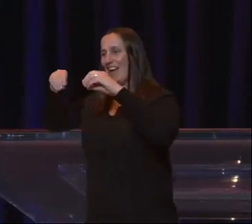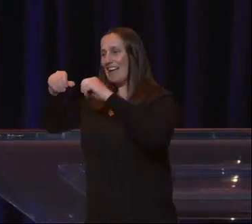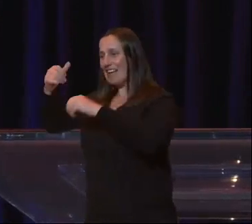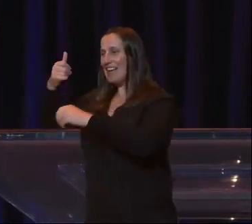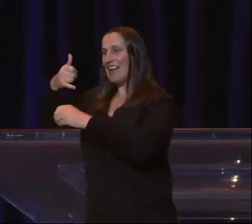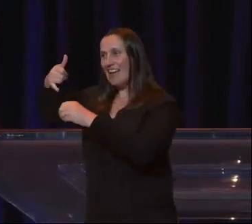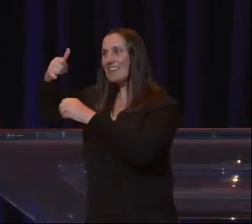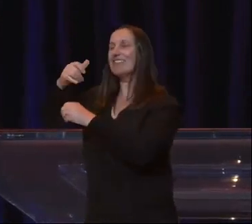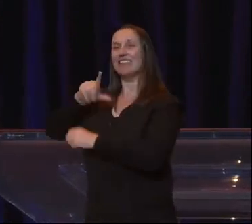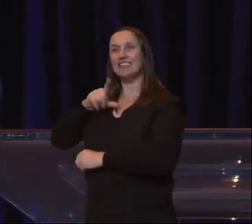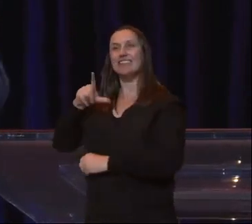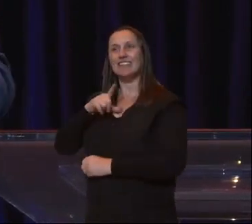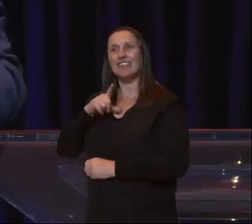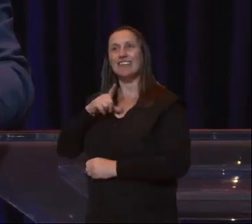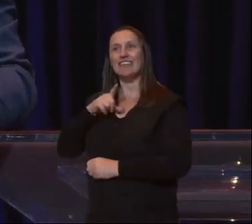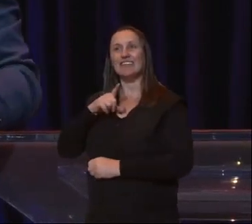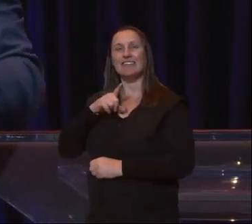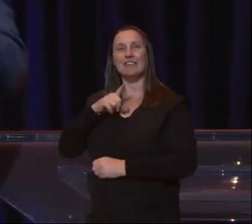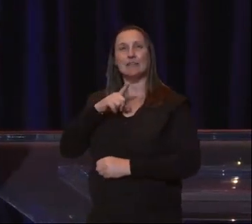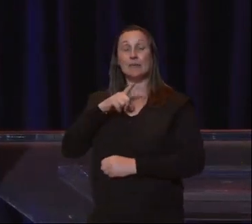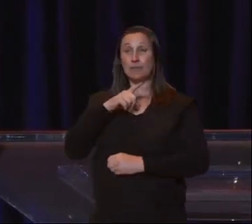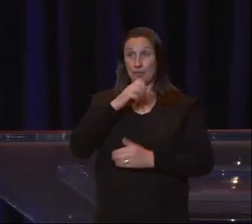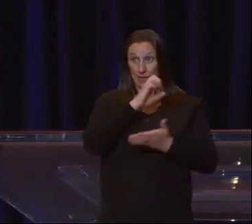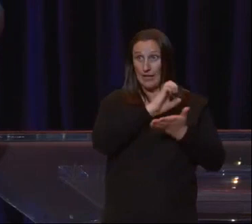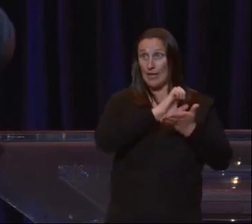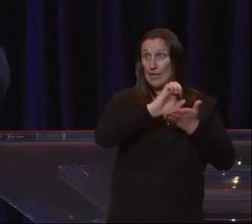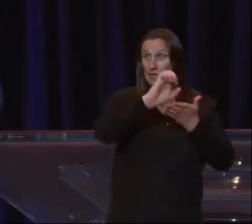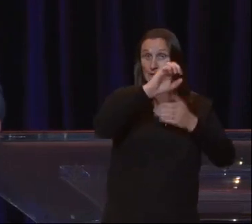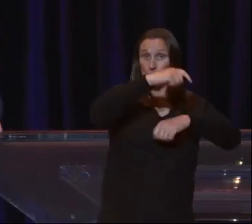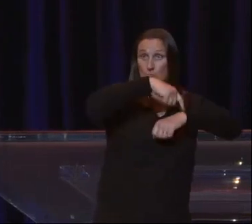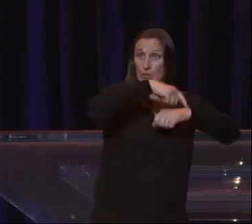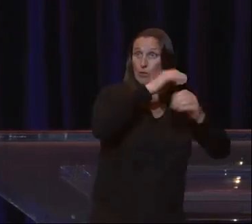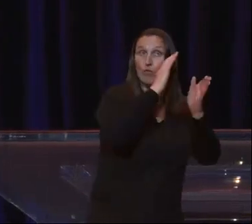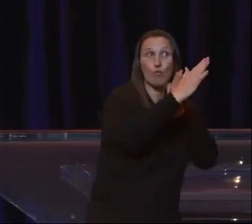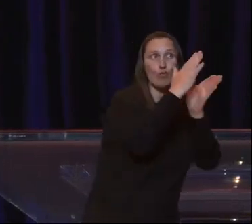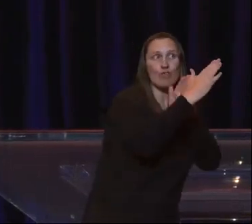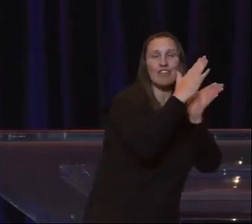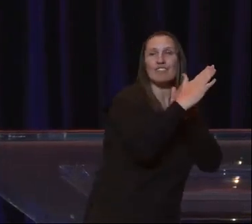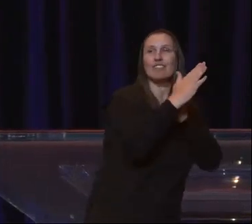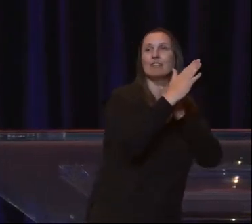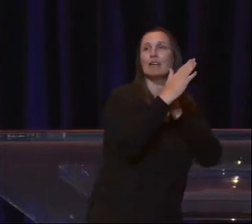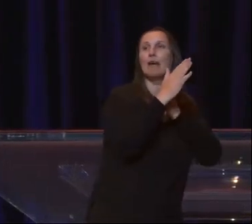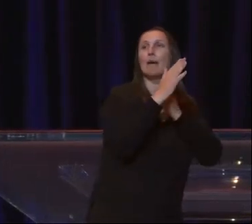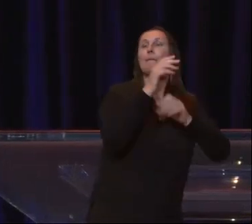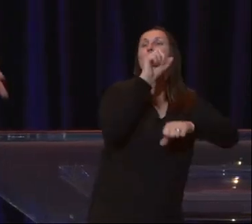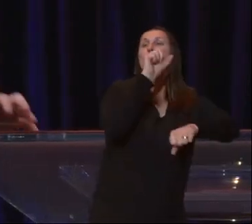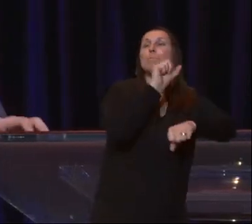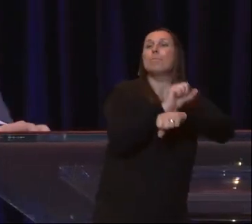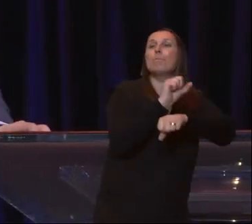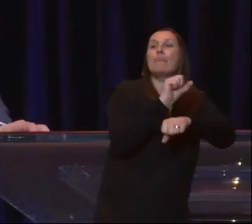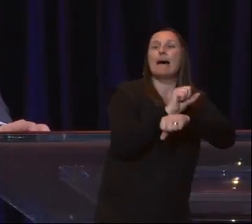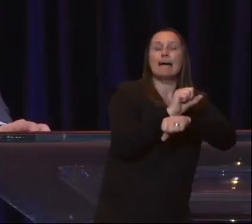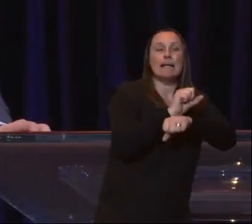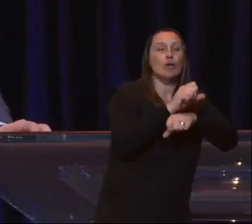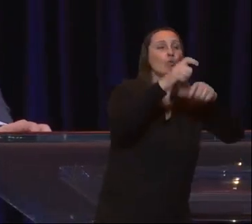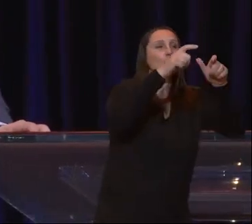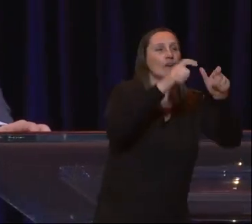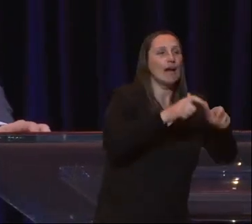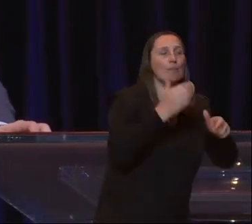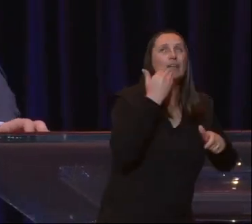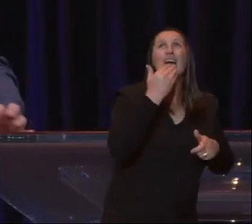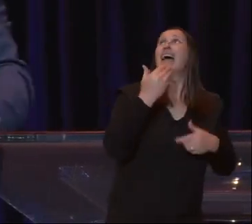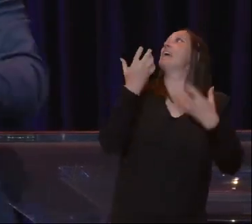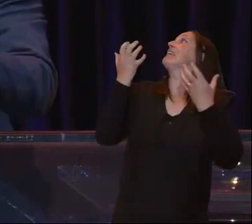Depois o próprio Elias, um momento onde ele está fugindo, ele para num pé de giasta pedindo a morte.